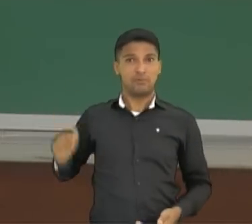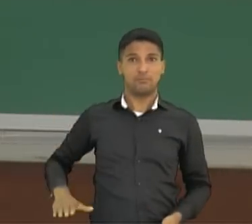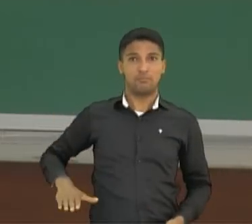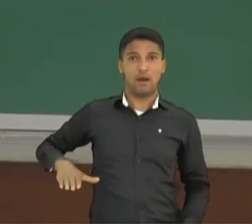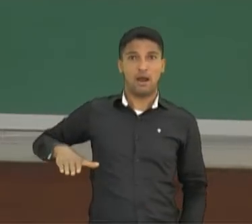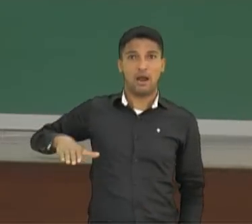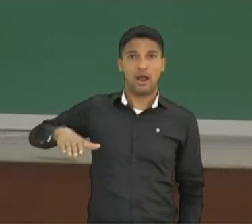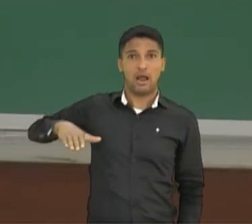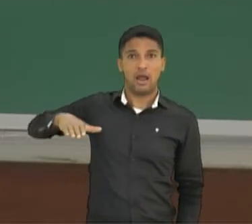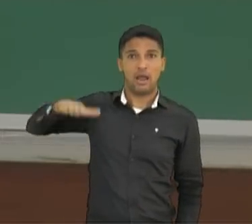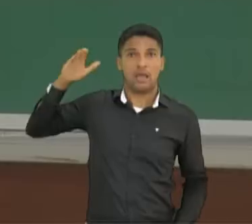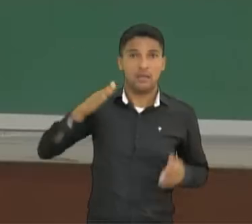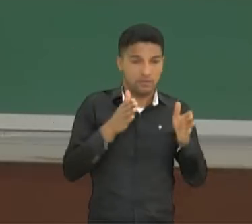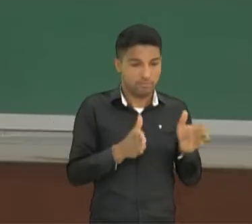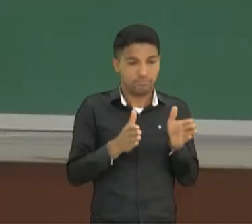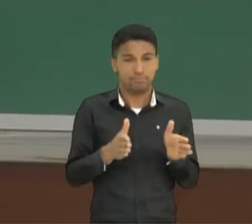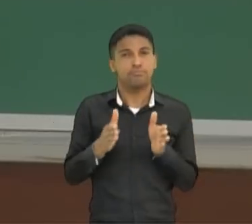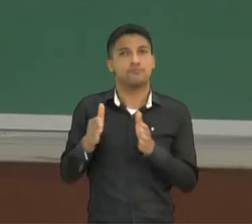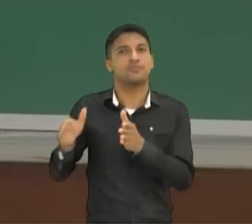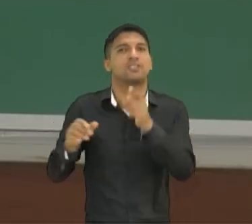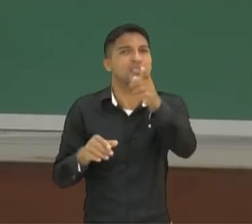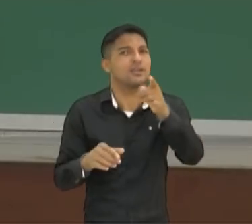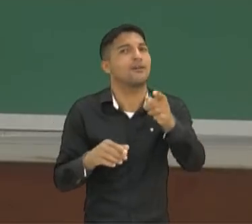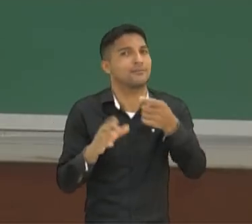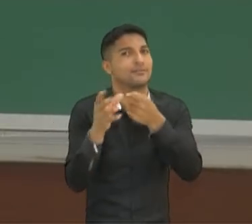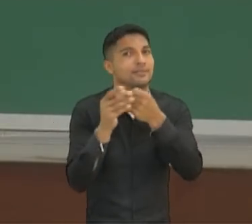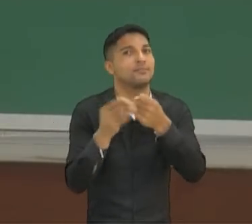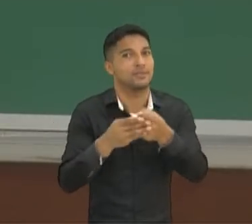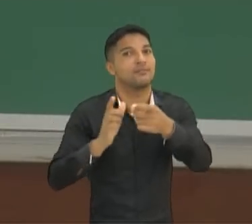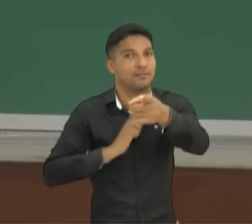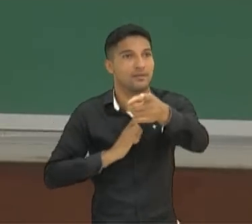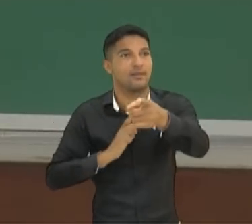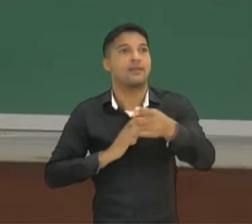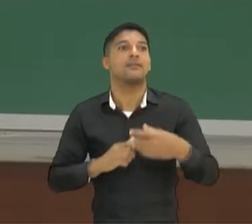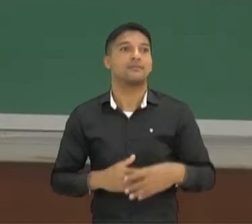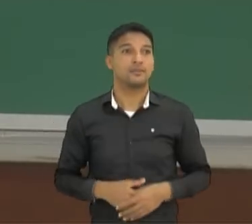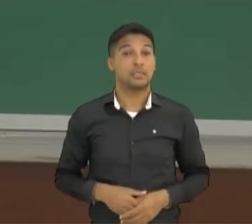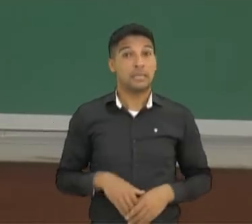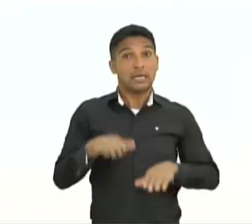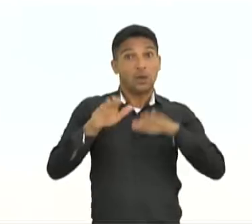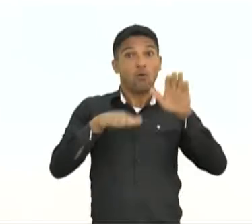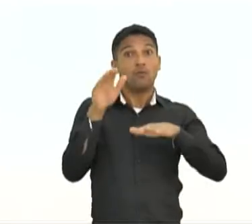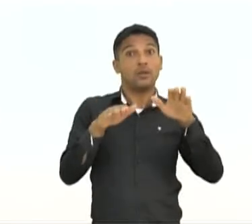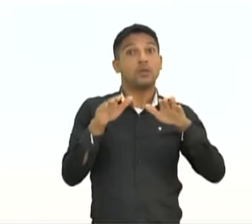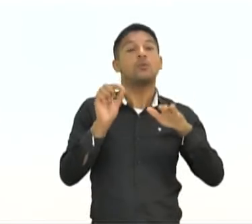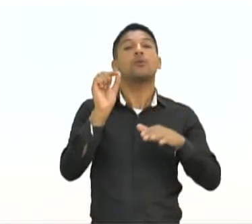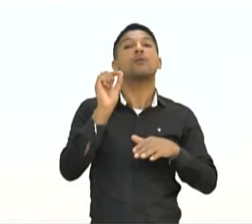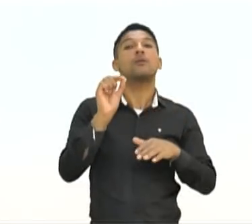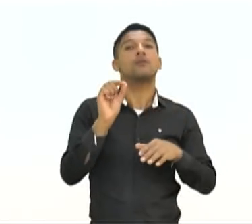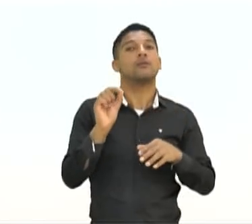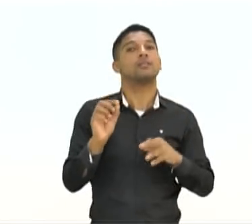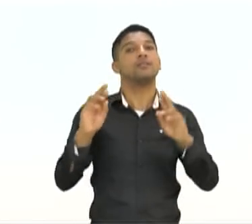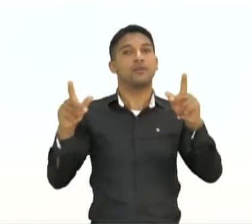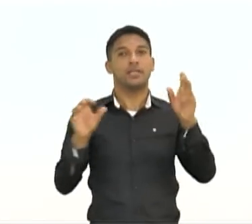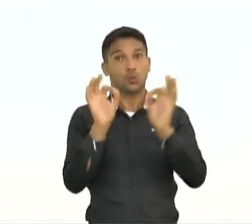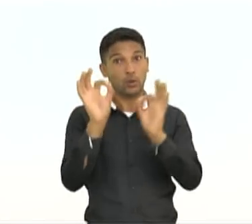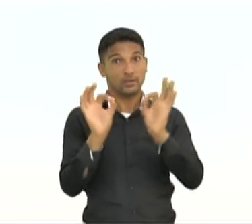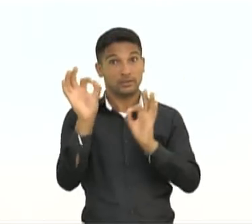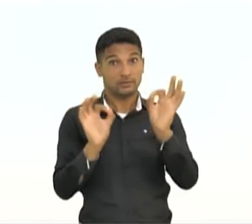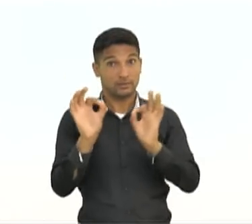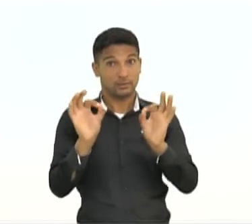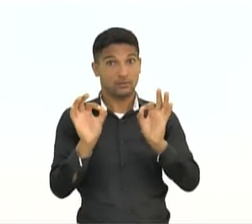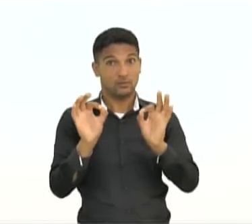organizado dessa forma, mas eu tenho certeza que esse conhecimento você já tem, tá? O famoso senso